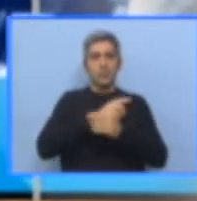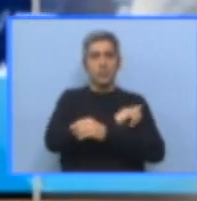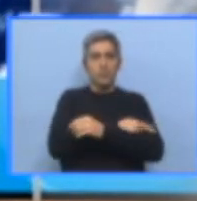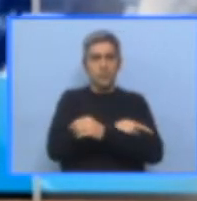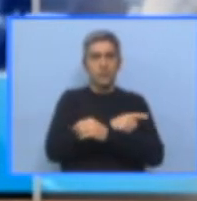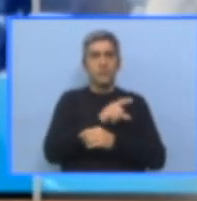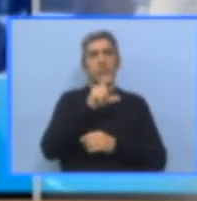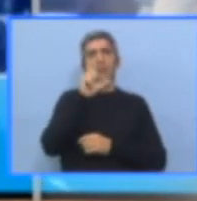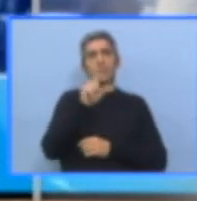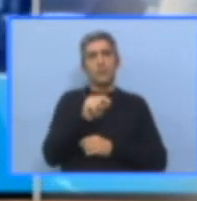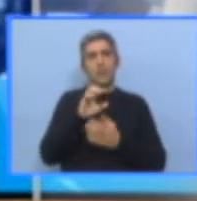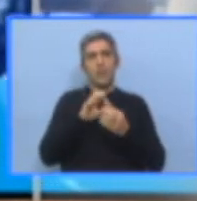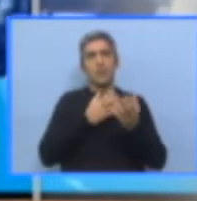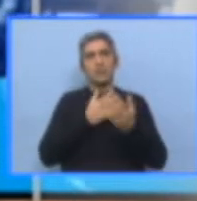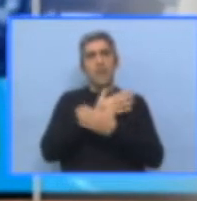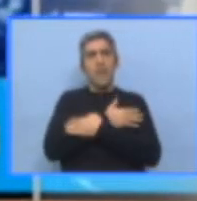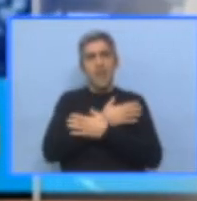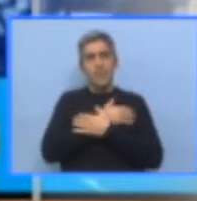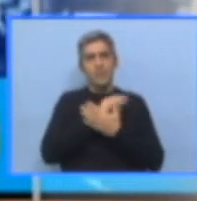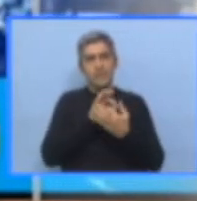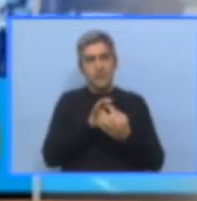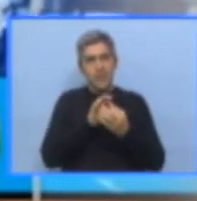também relações de amizade,